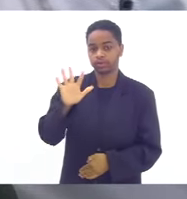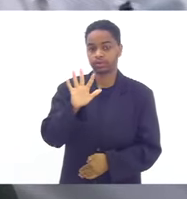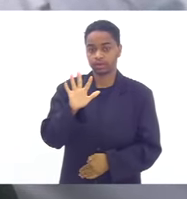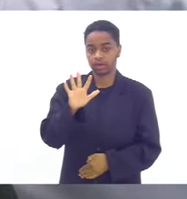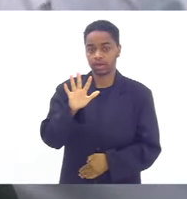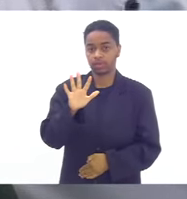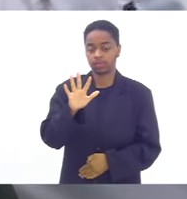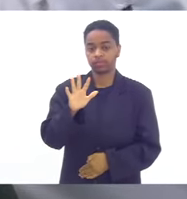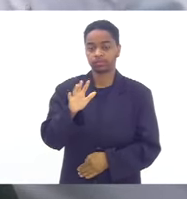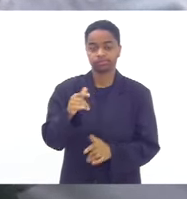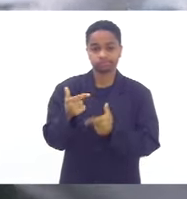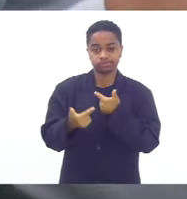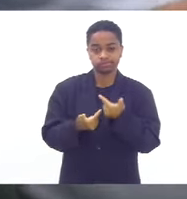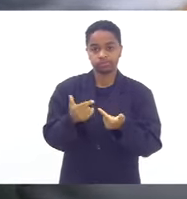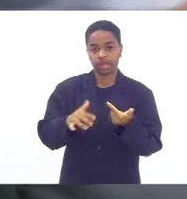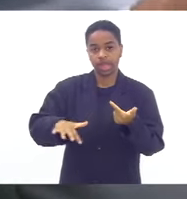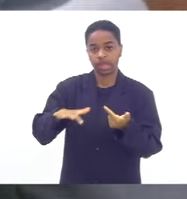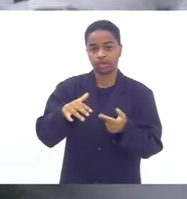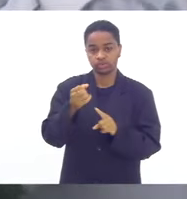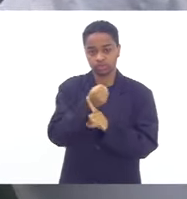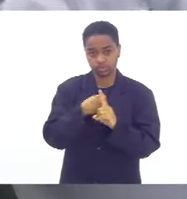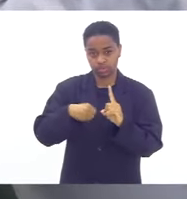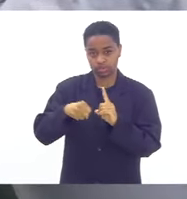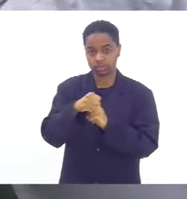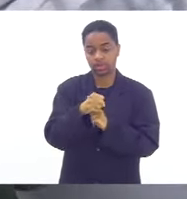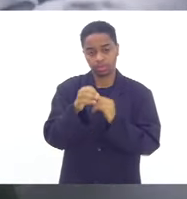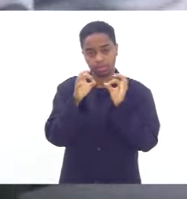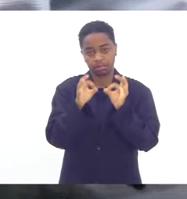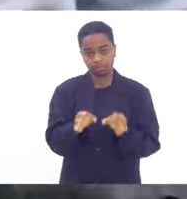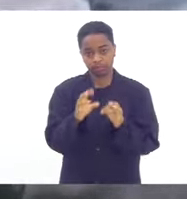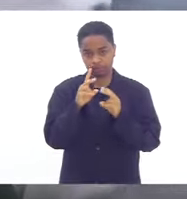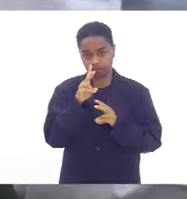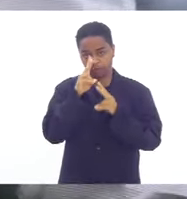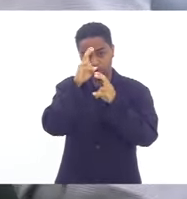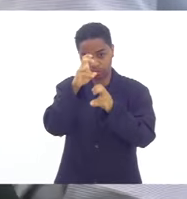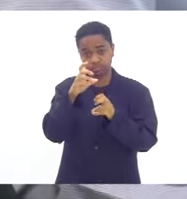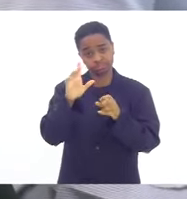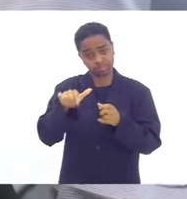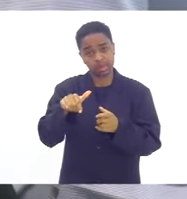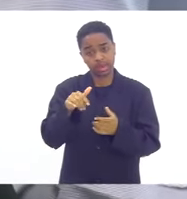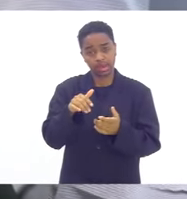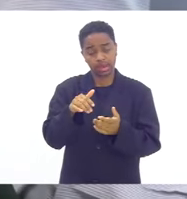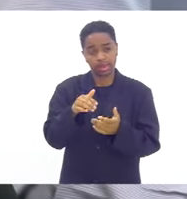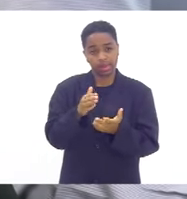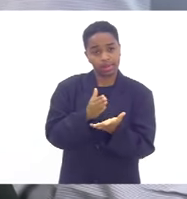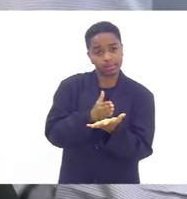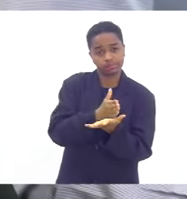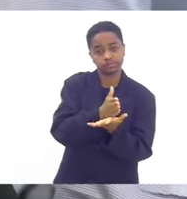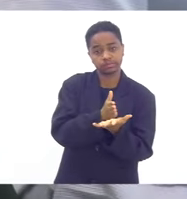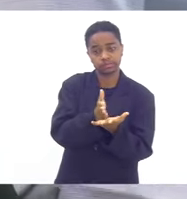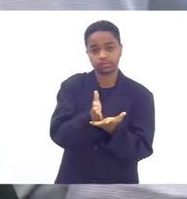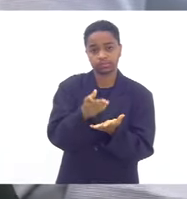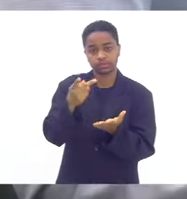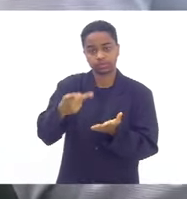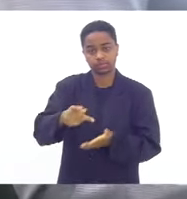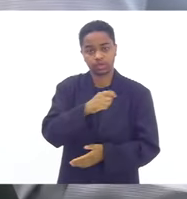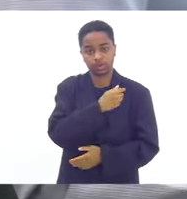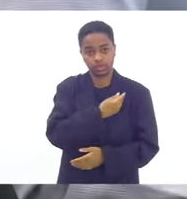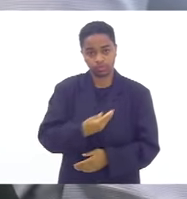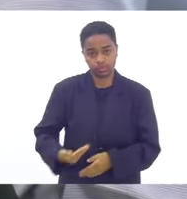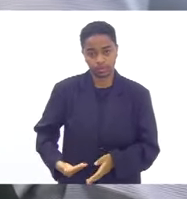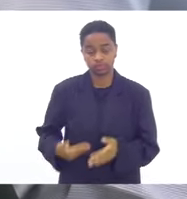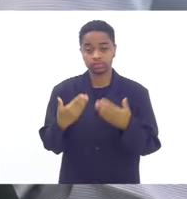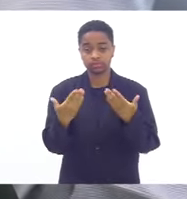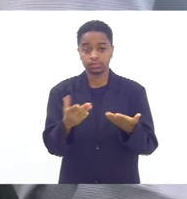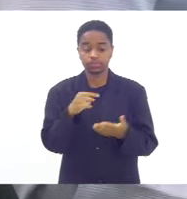viés social muito, muito forte, muito, o eixo desse governo, e, dessa forma, a gente